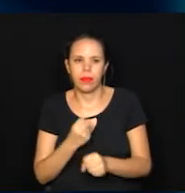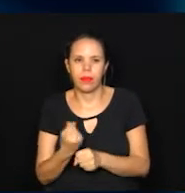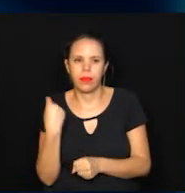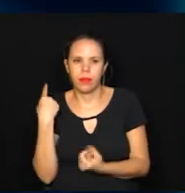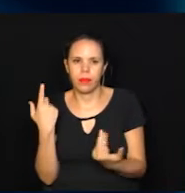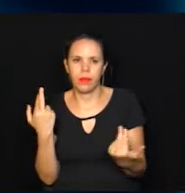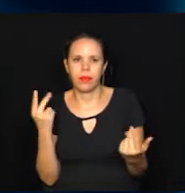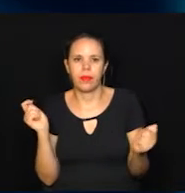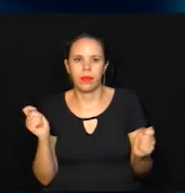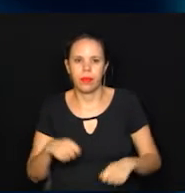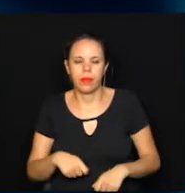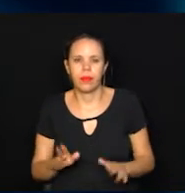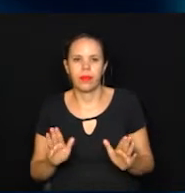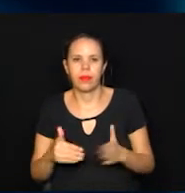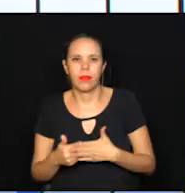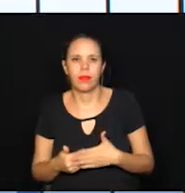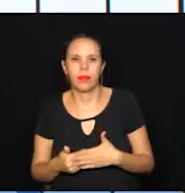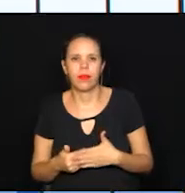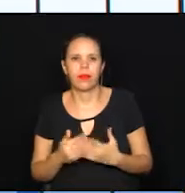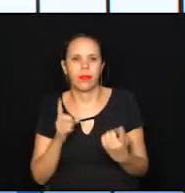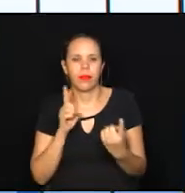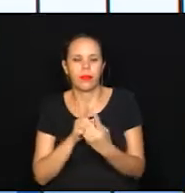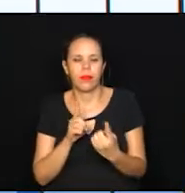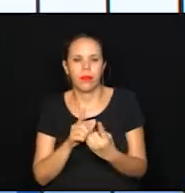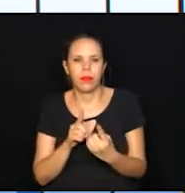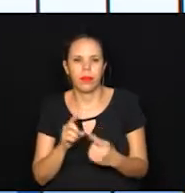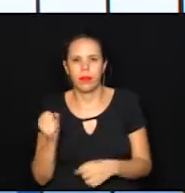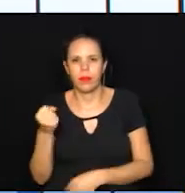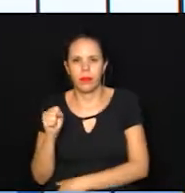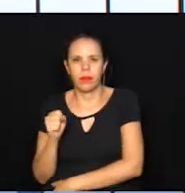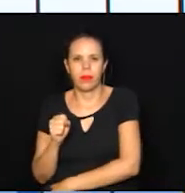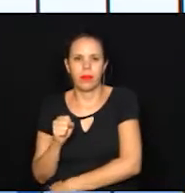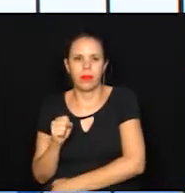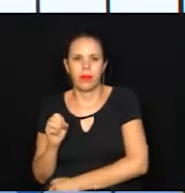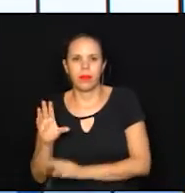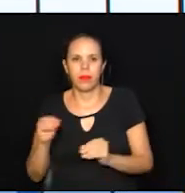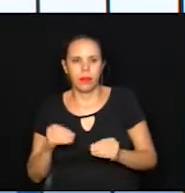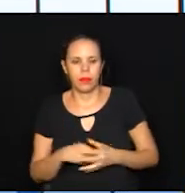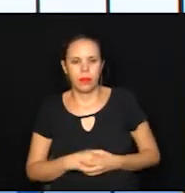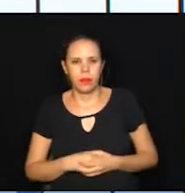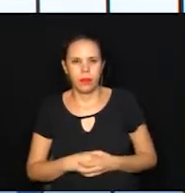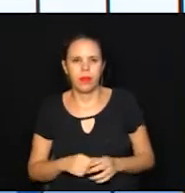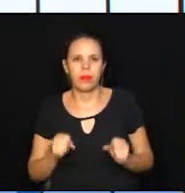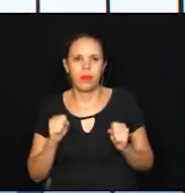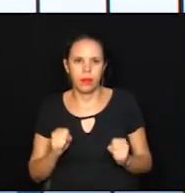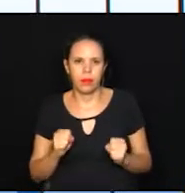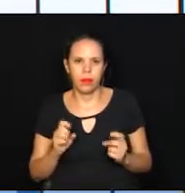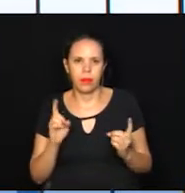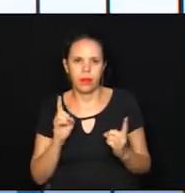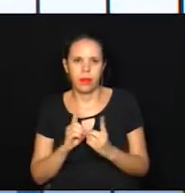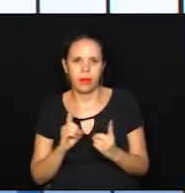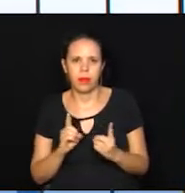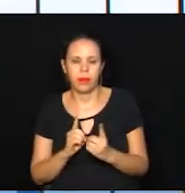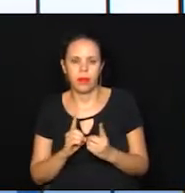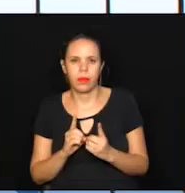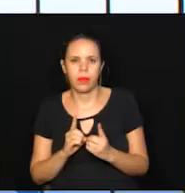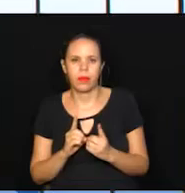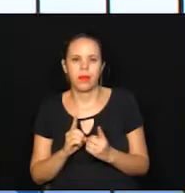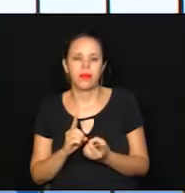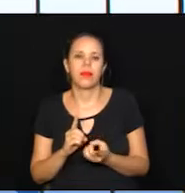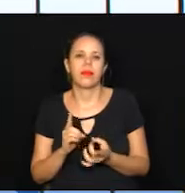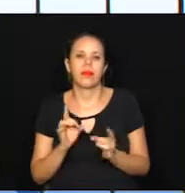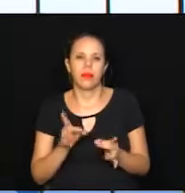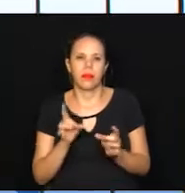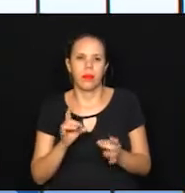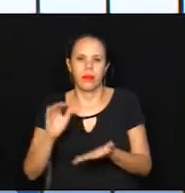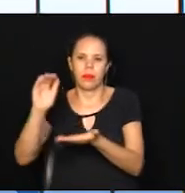que devem encerrar o funcionamento às 8 horas da noite, podem atender por delivery